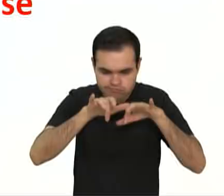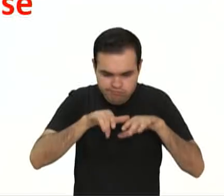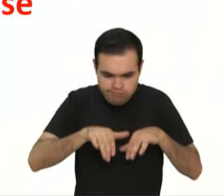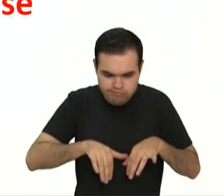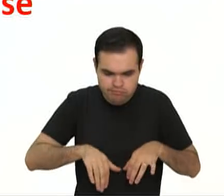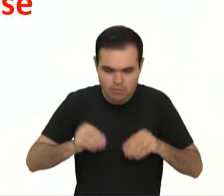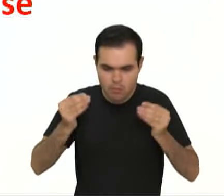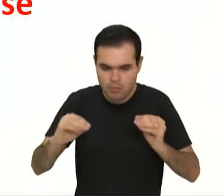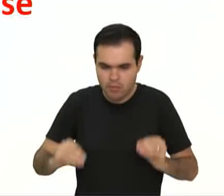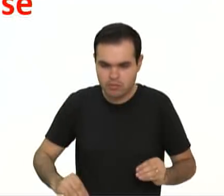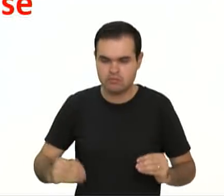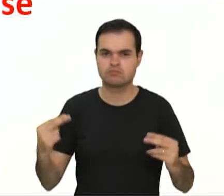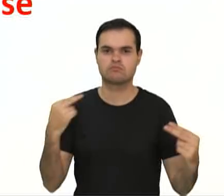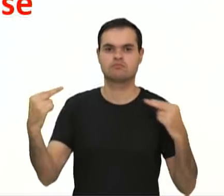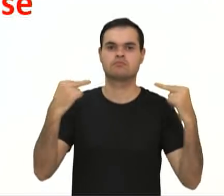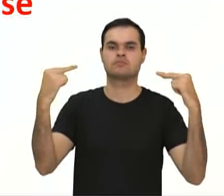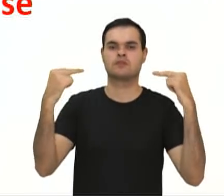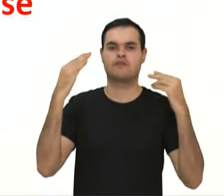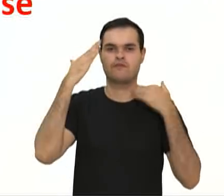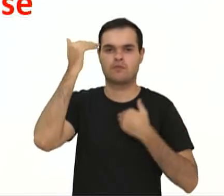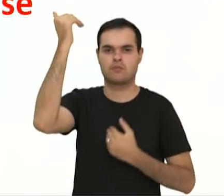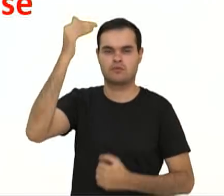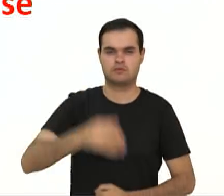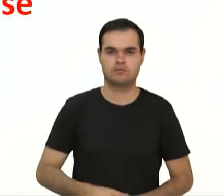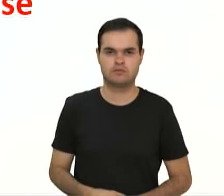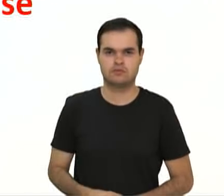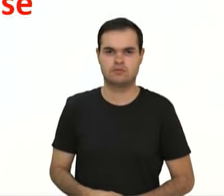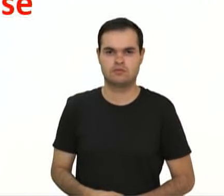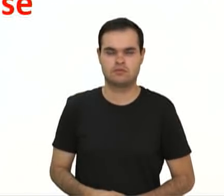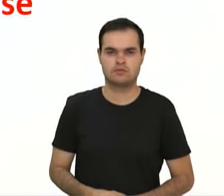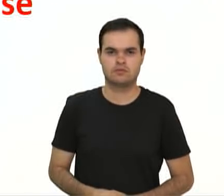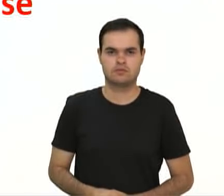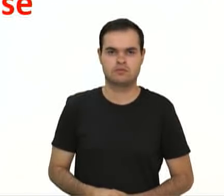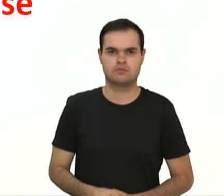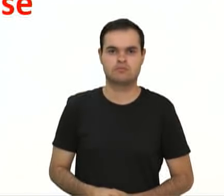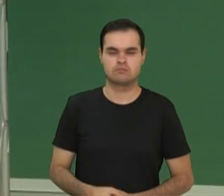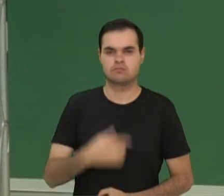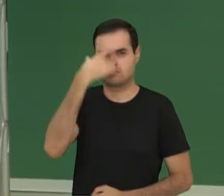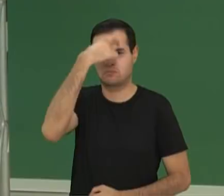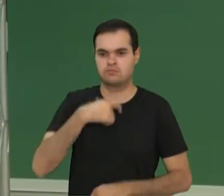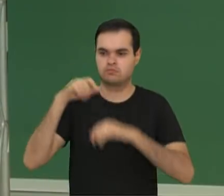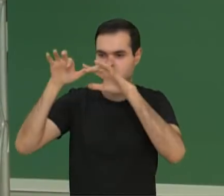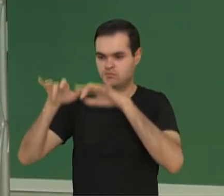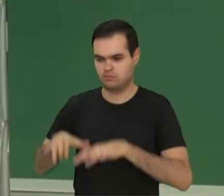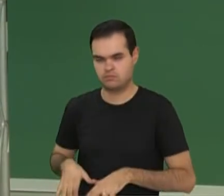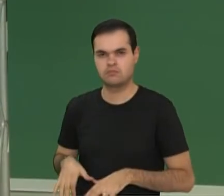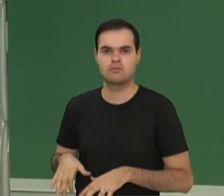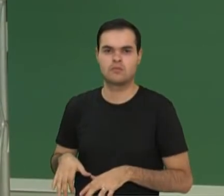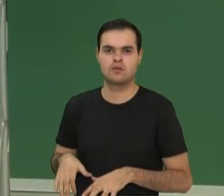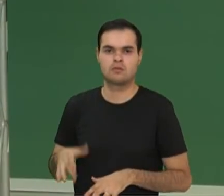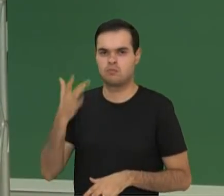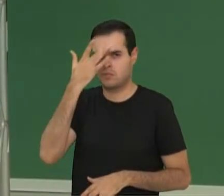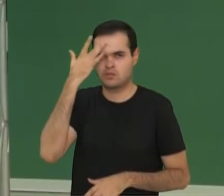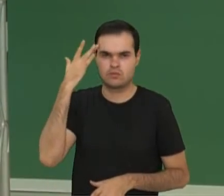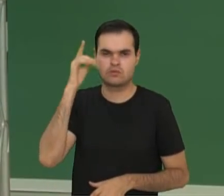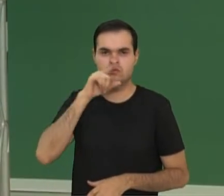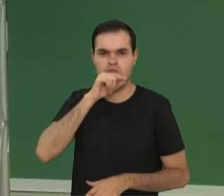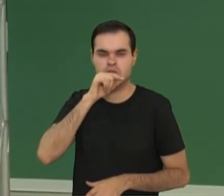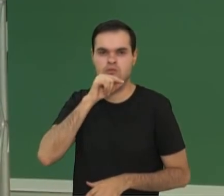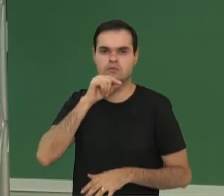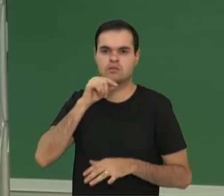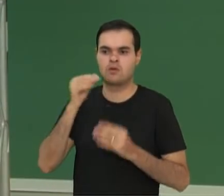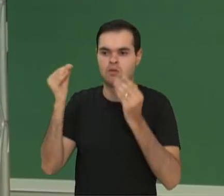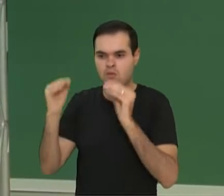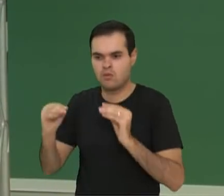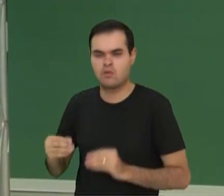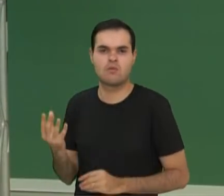tornaram celebridades. Então, o articulista ele diz o seguinte: pessoas que não fazem Twitter, não tweetam com